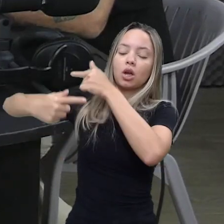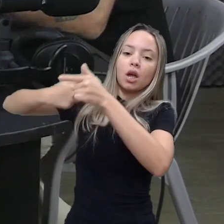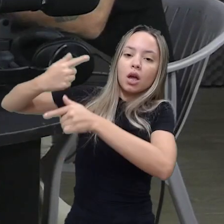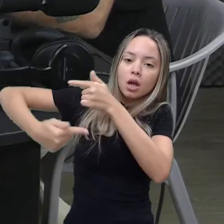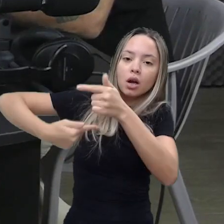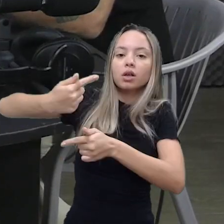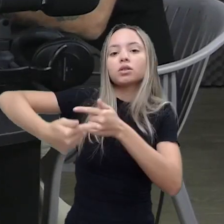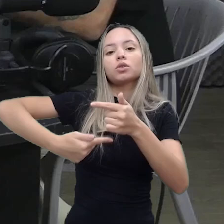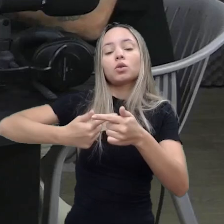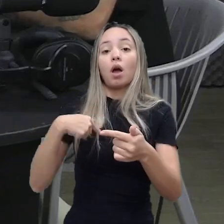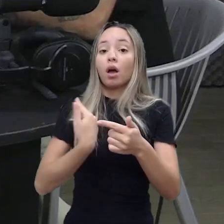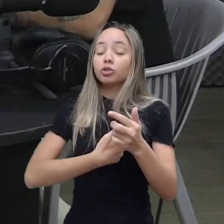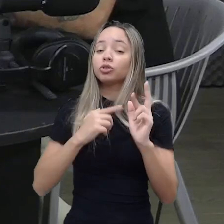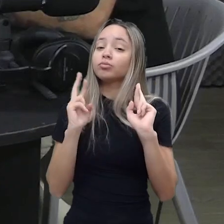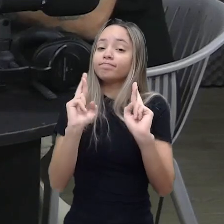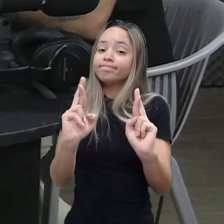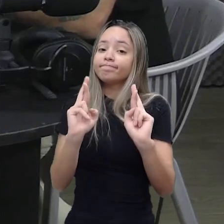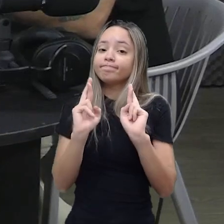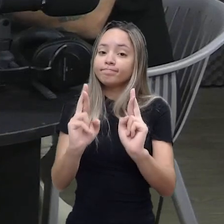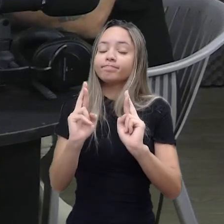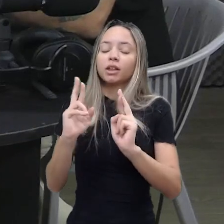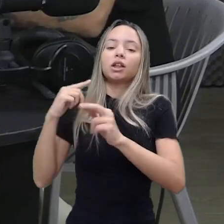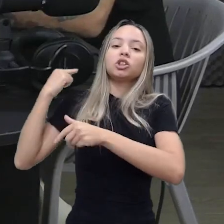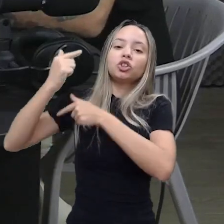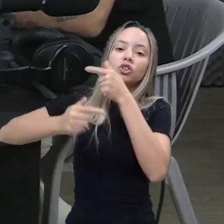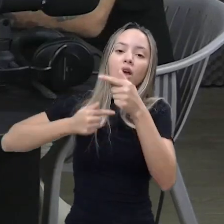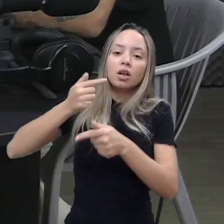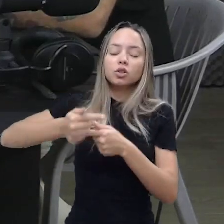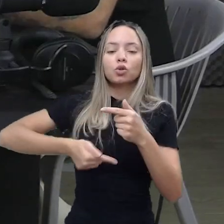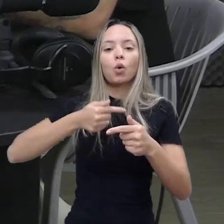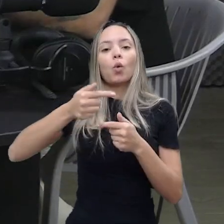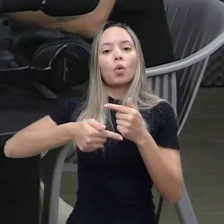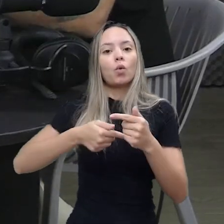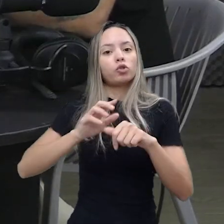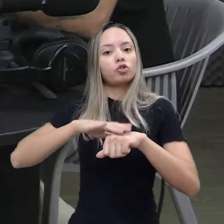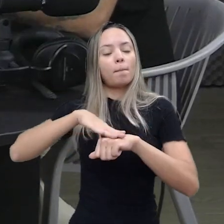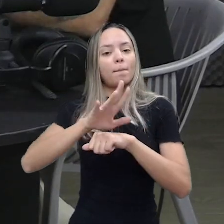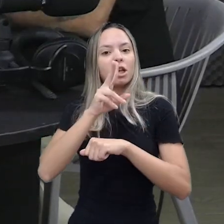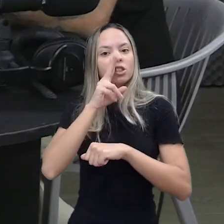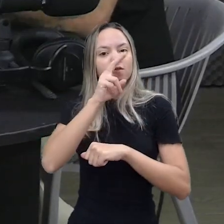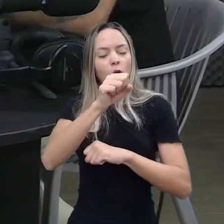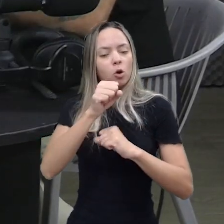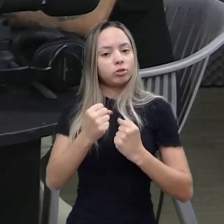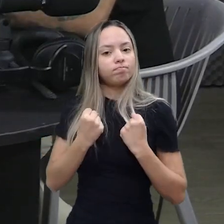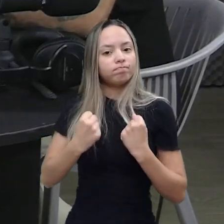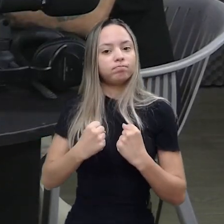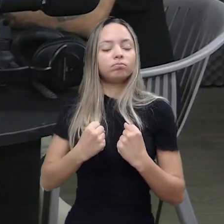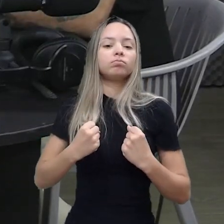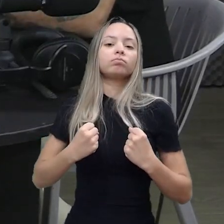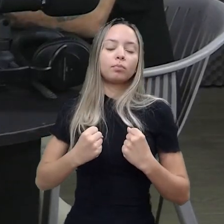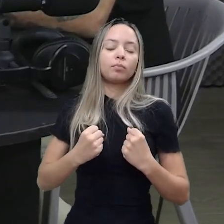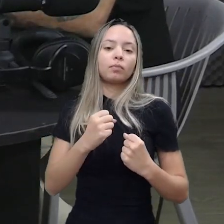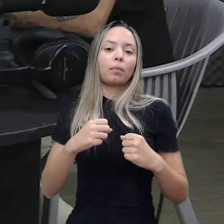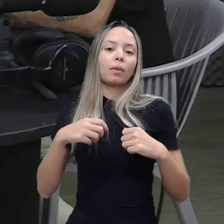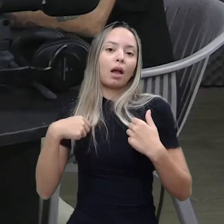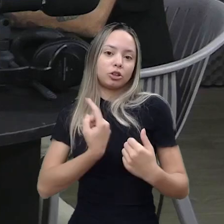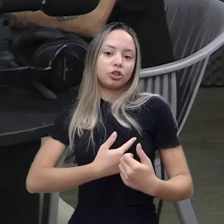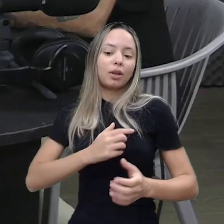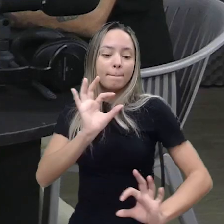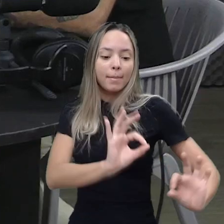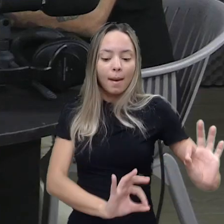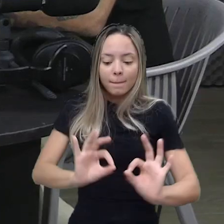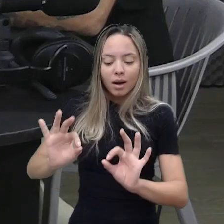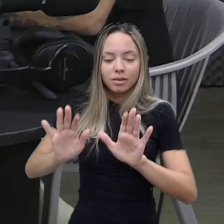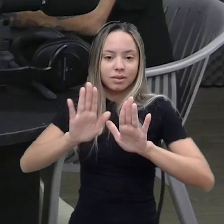A mesmo. gente espera que essas próximas gerações elas venham mais fortes e mais poderosas, porque a gente está preparando essa garotada para isso,